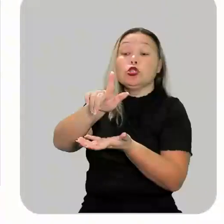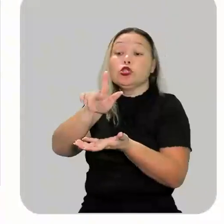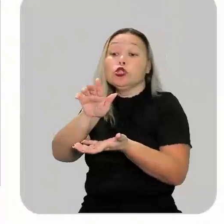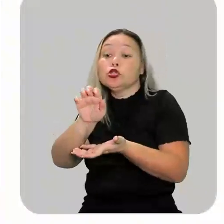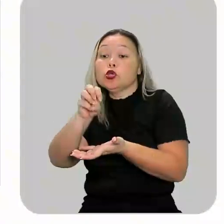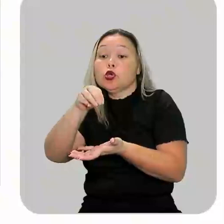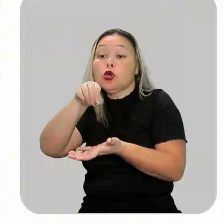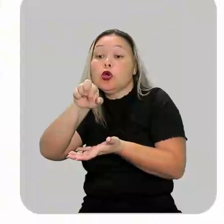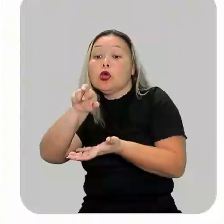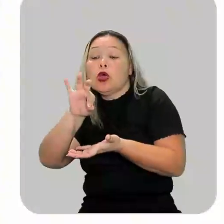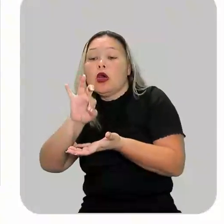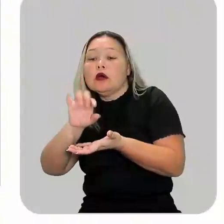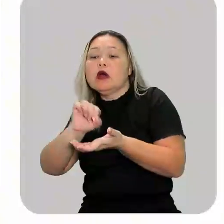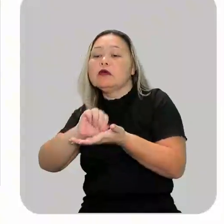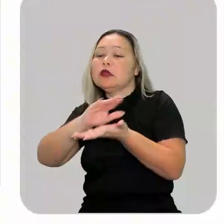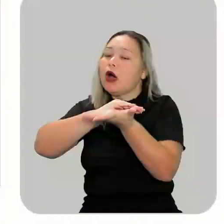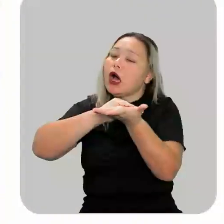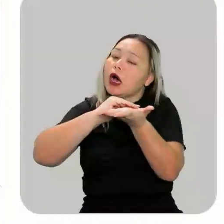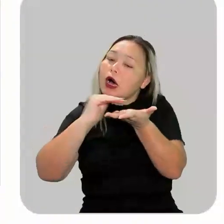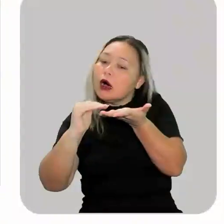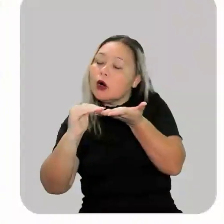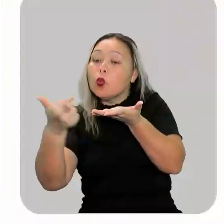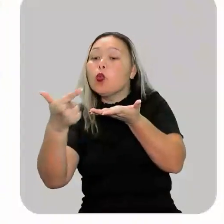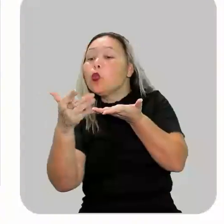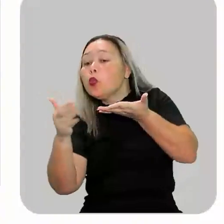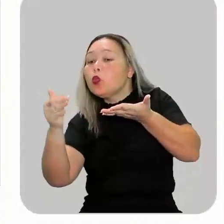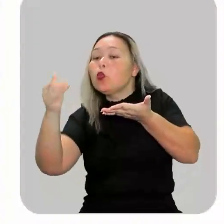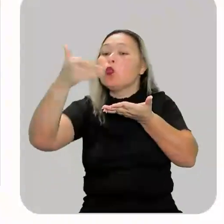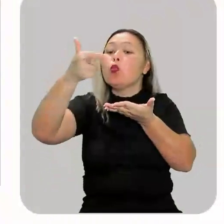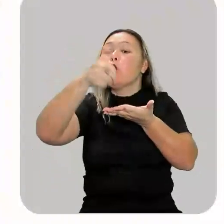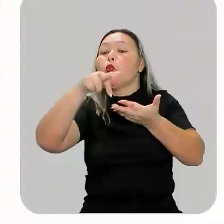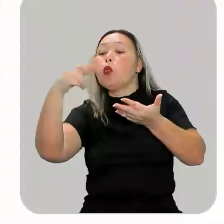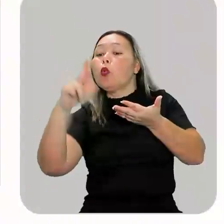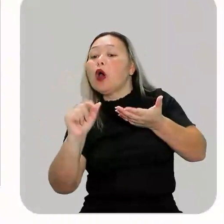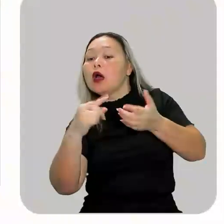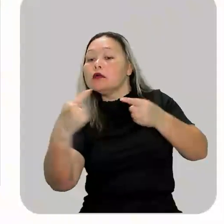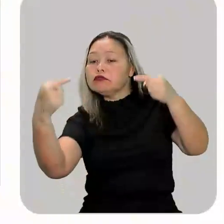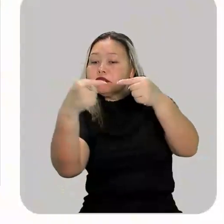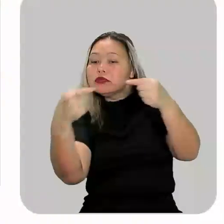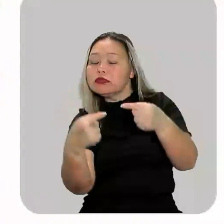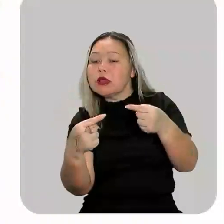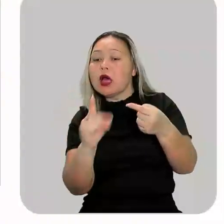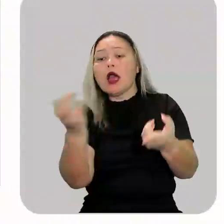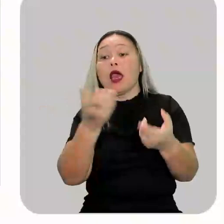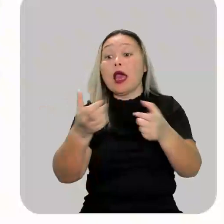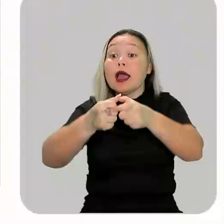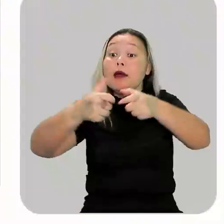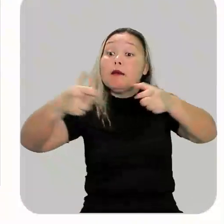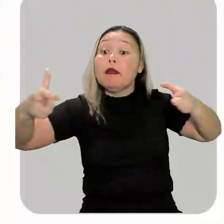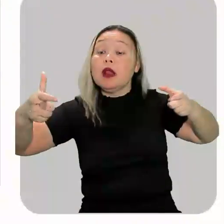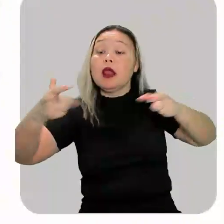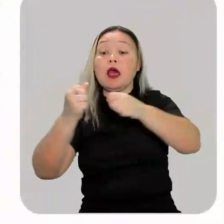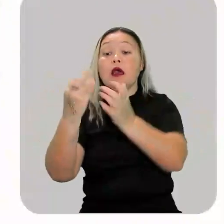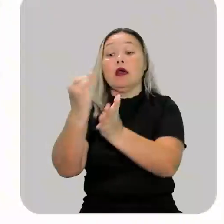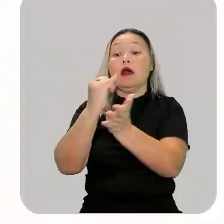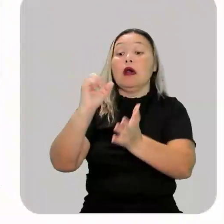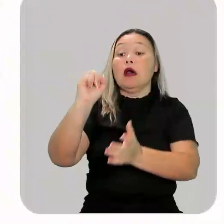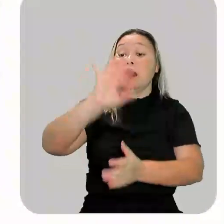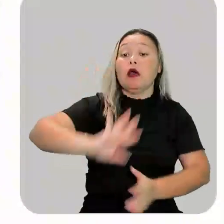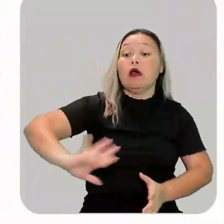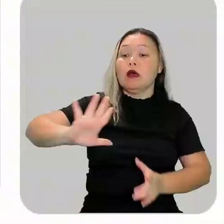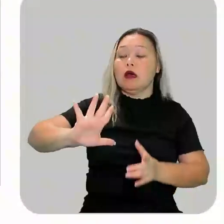uma área que está coberta, ele quer cobrir uma outra área numa razão de tanto. Aí ele quer ampliar uma figura, aí